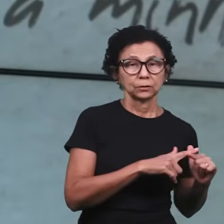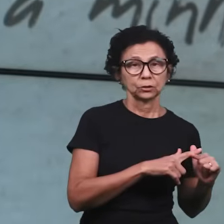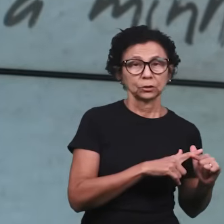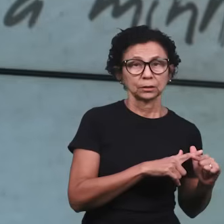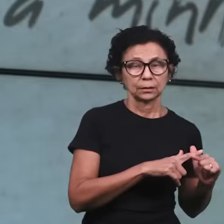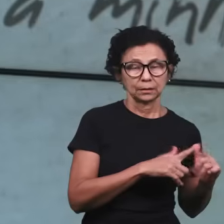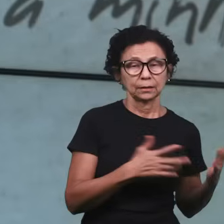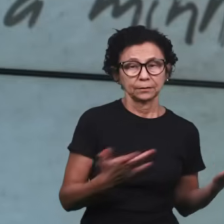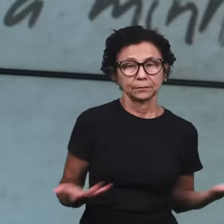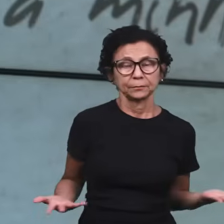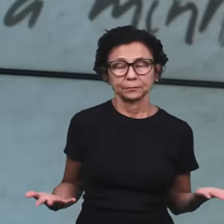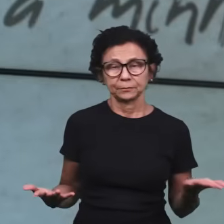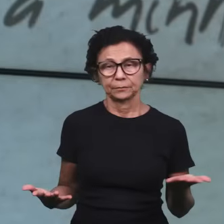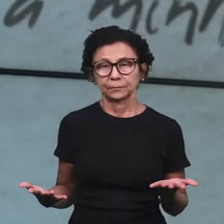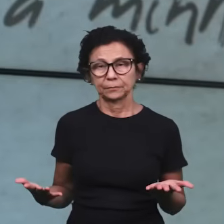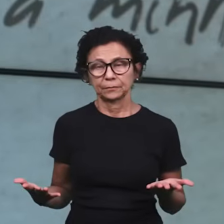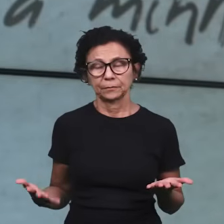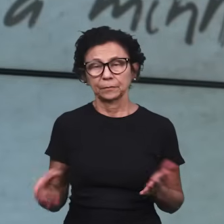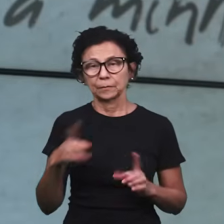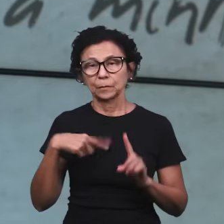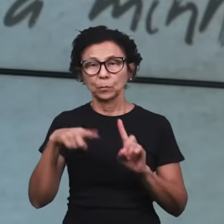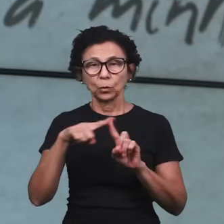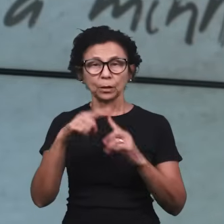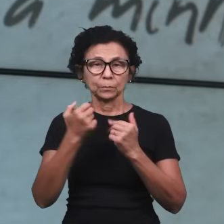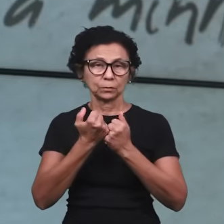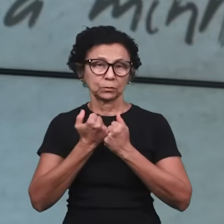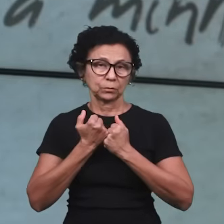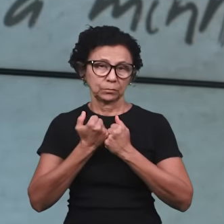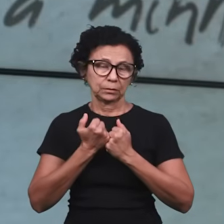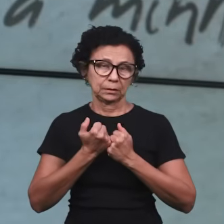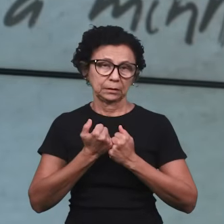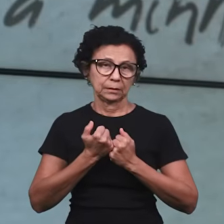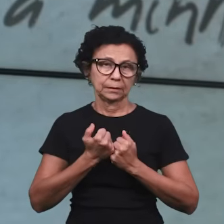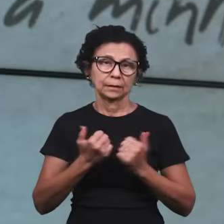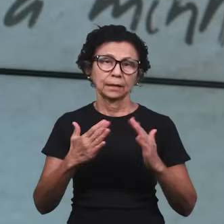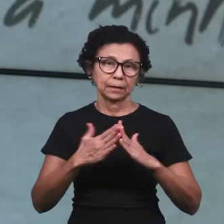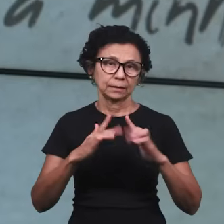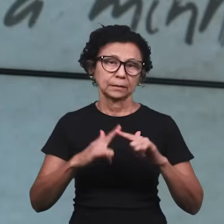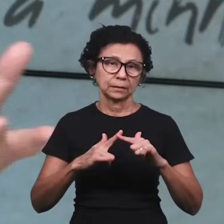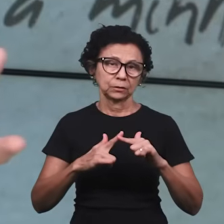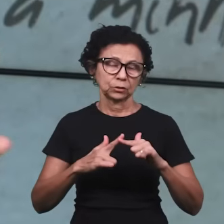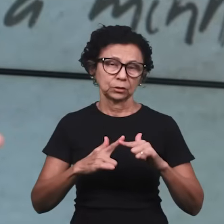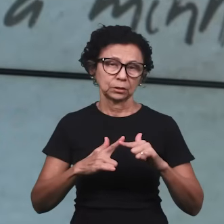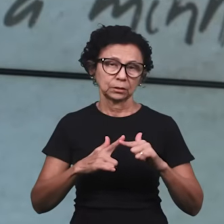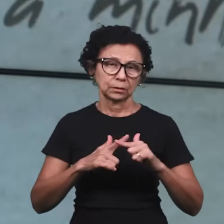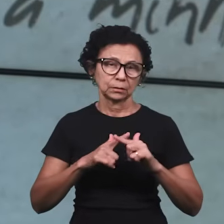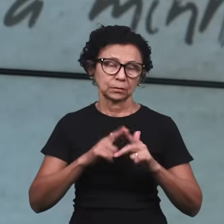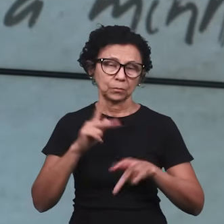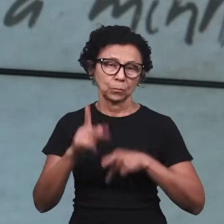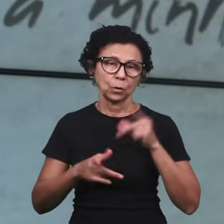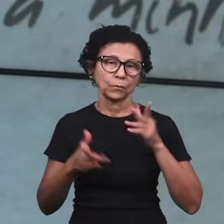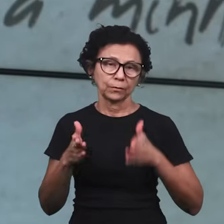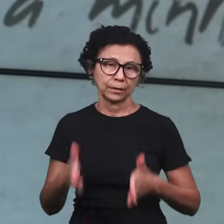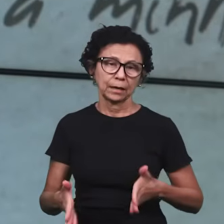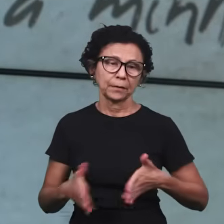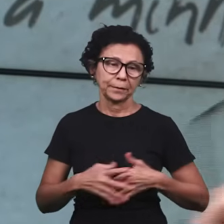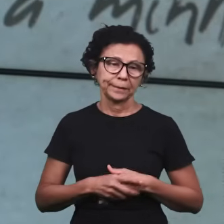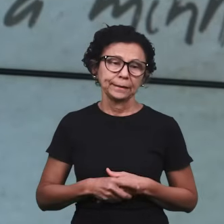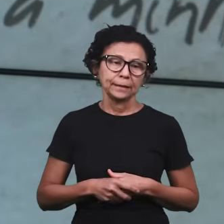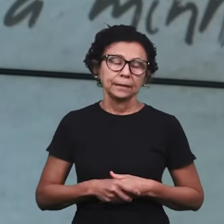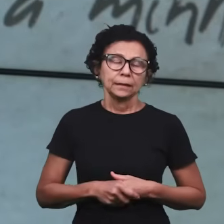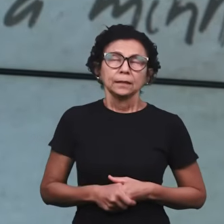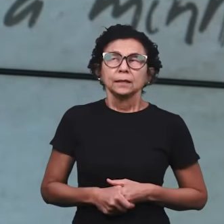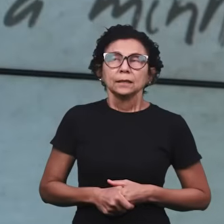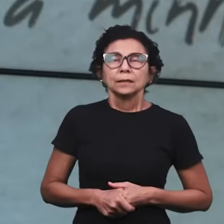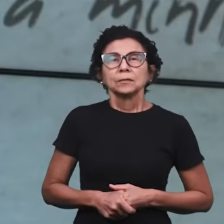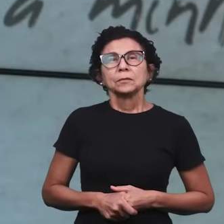ela. Então, nós podemos aqui lembrar que amar é se entregar. Muitas vezes nós